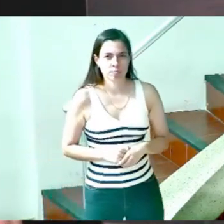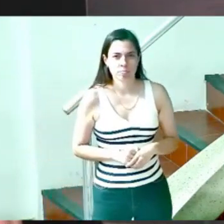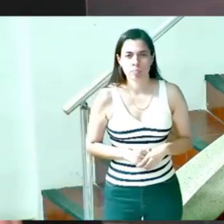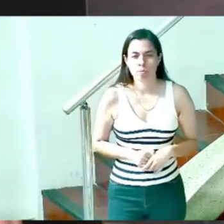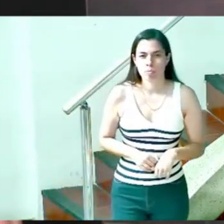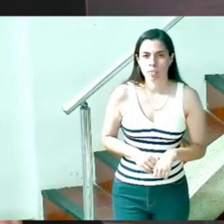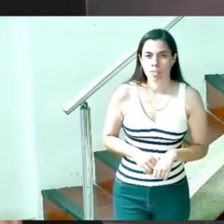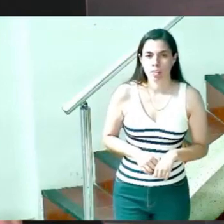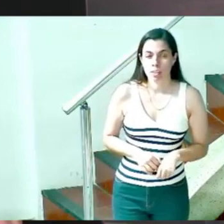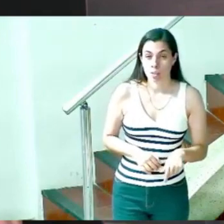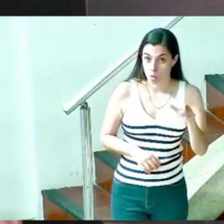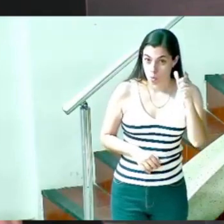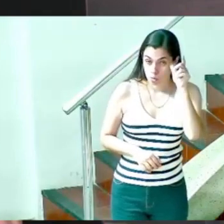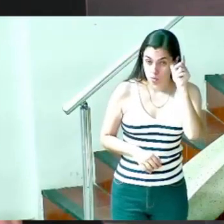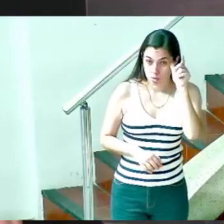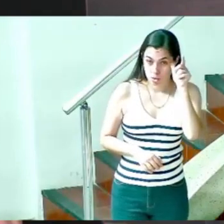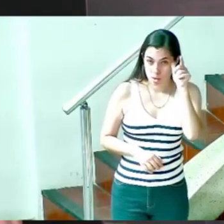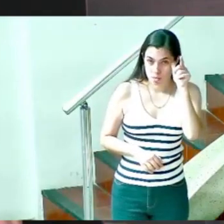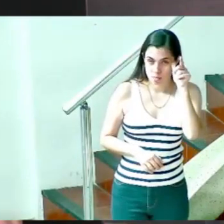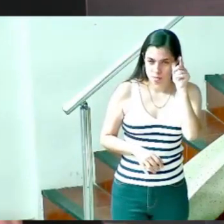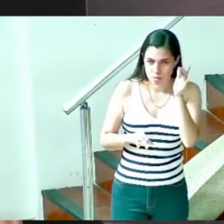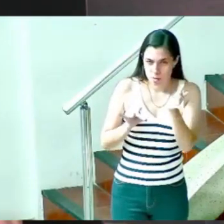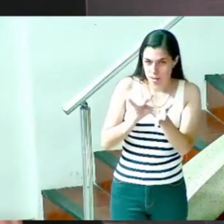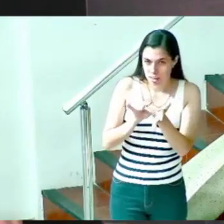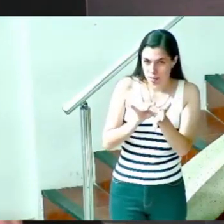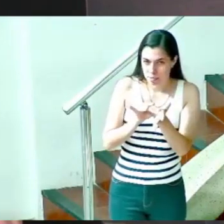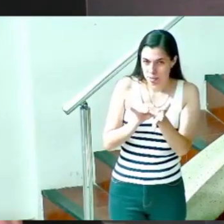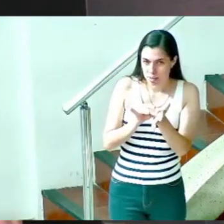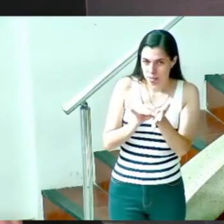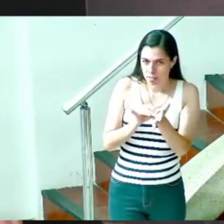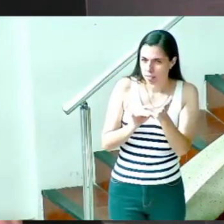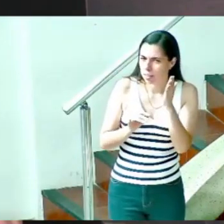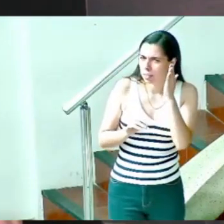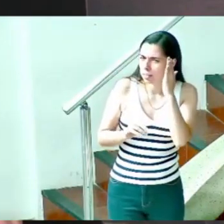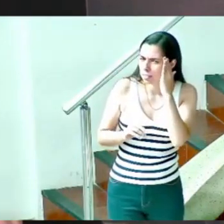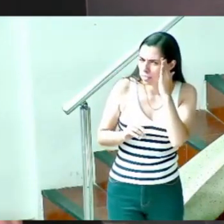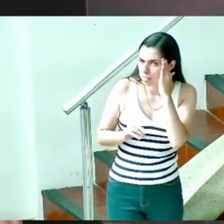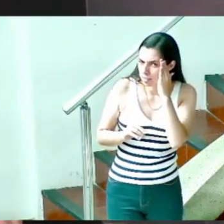inteligente, como ele o é, para enganar a igreja.